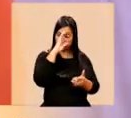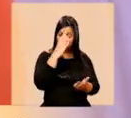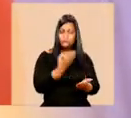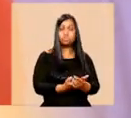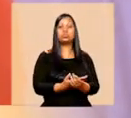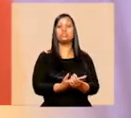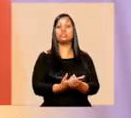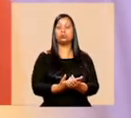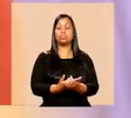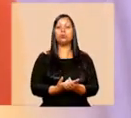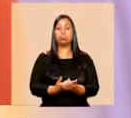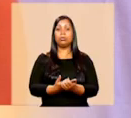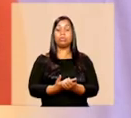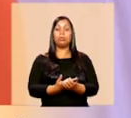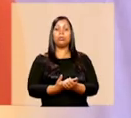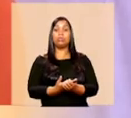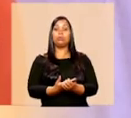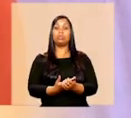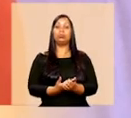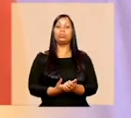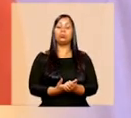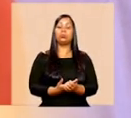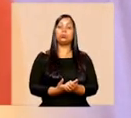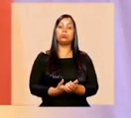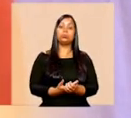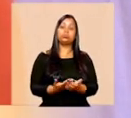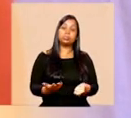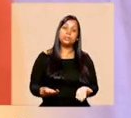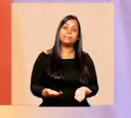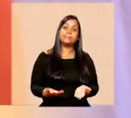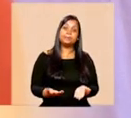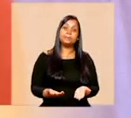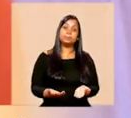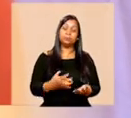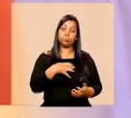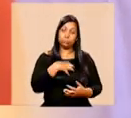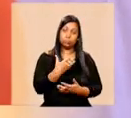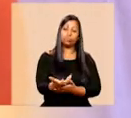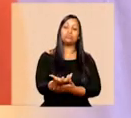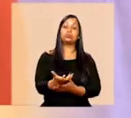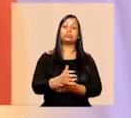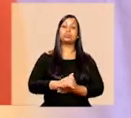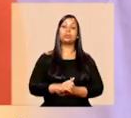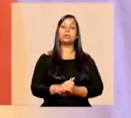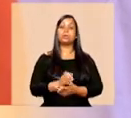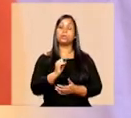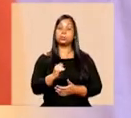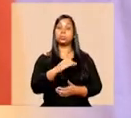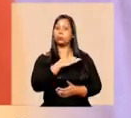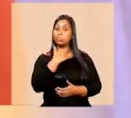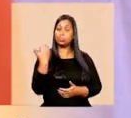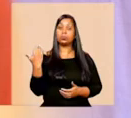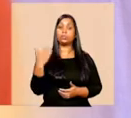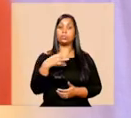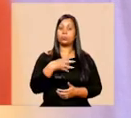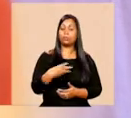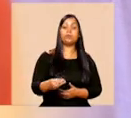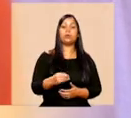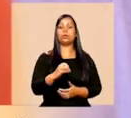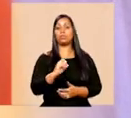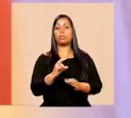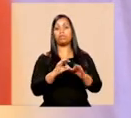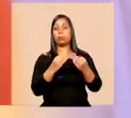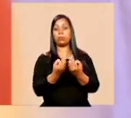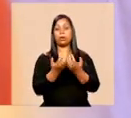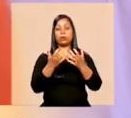trabalho, acredito, Sim. confio no sistema e sou doadora, se eu falecer e meu